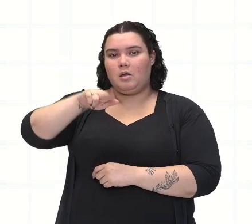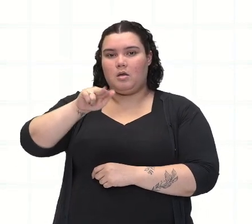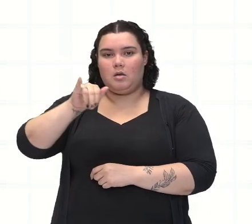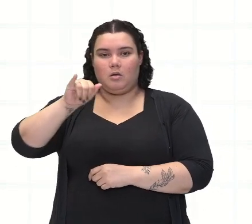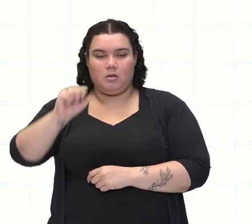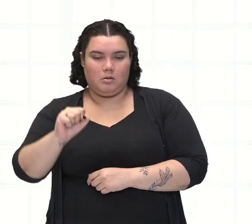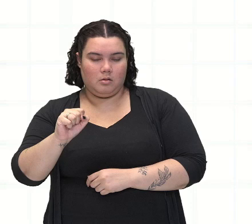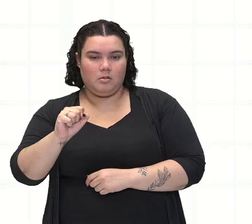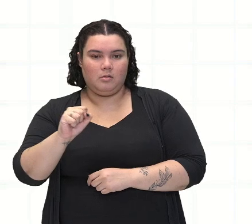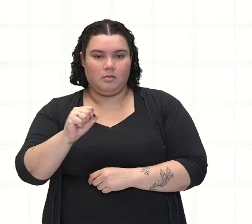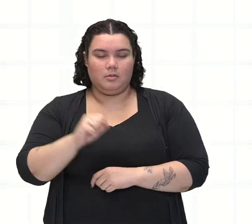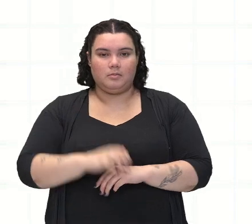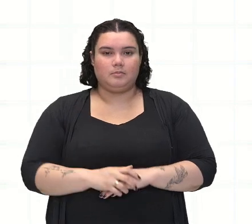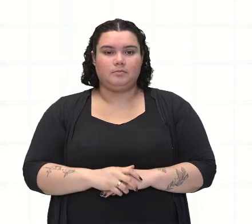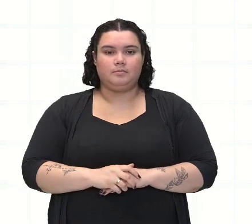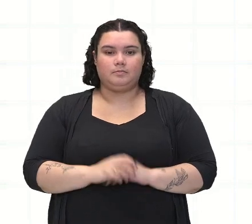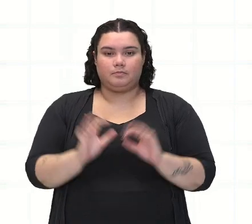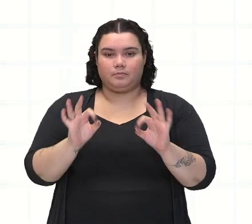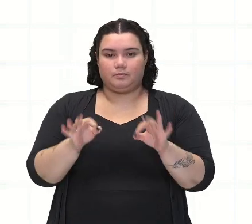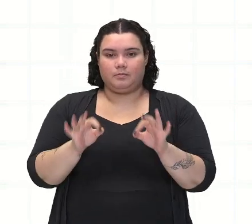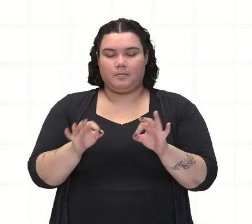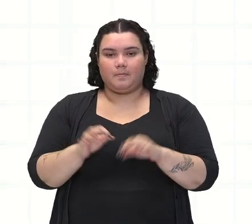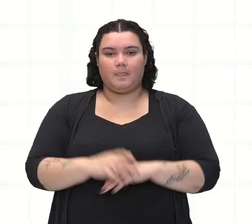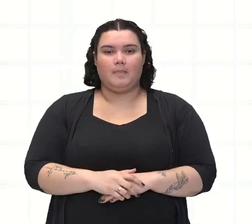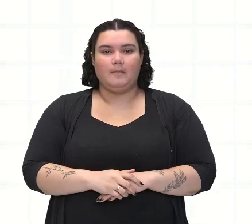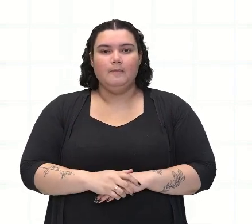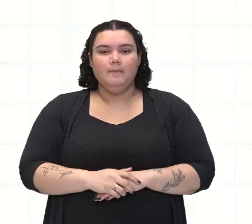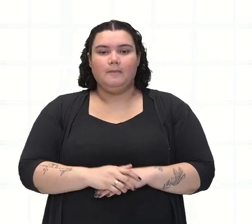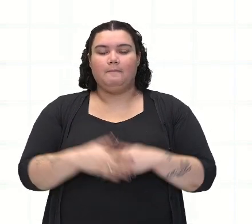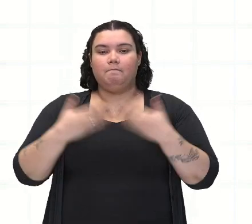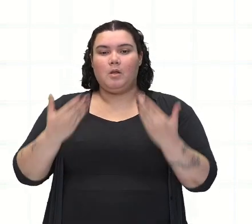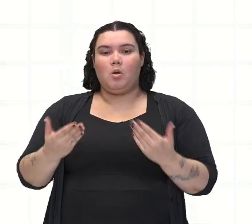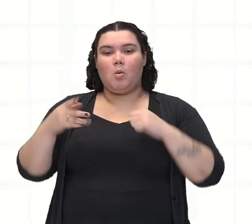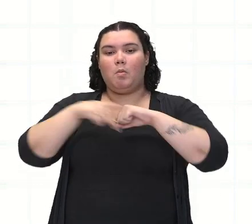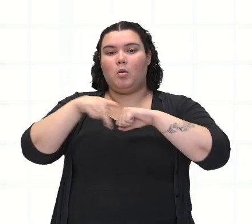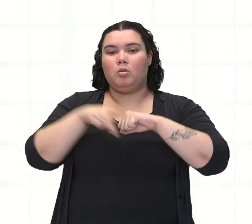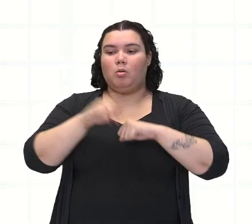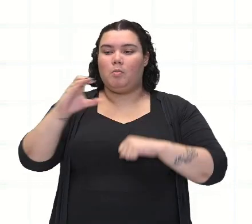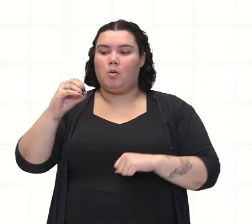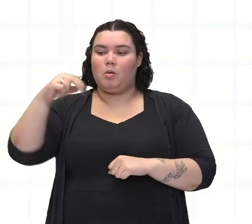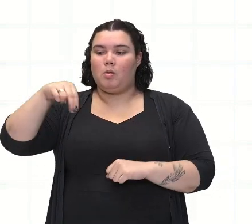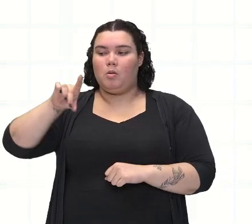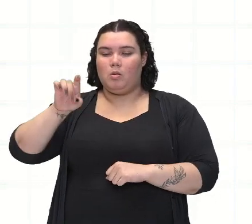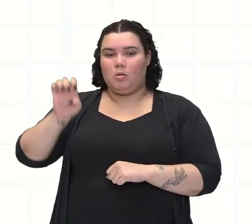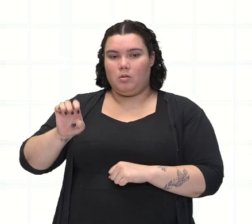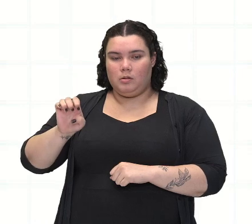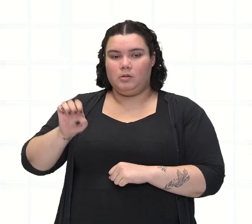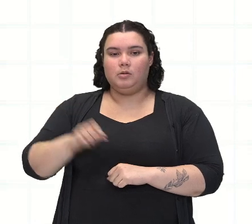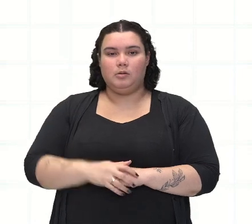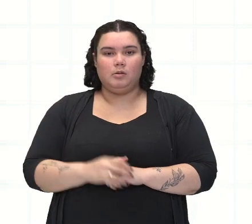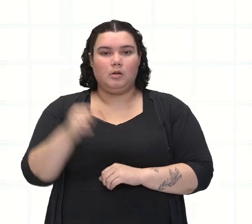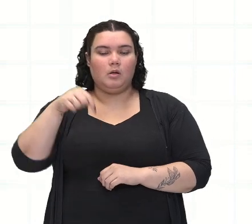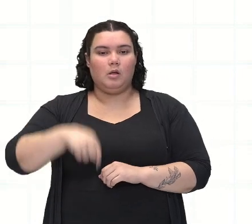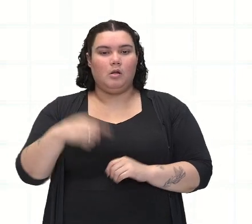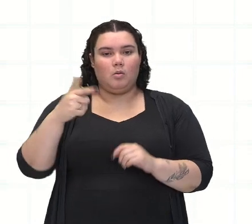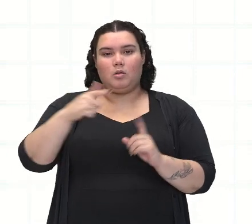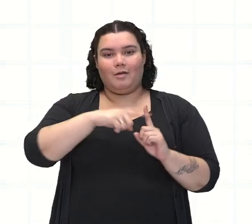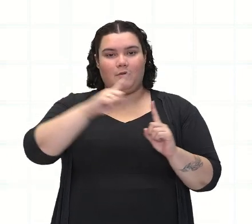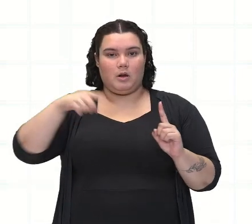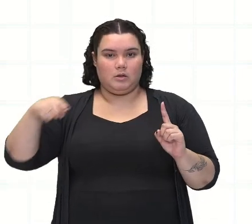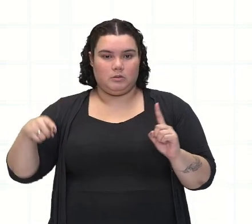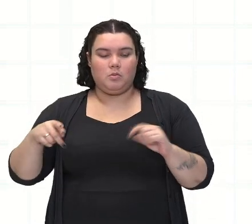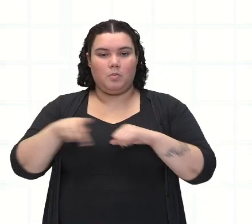Certinho? O pronome onde. O pronome onde, só relembrando, ele é um pronome invariável,